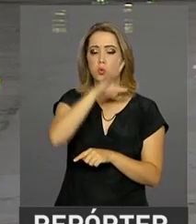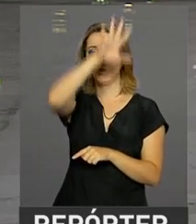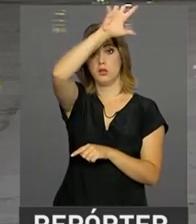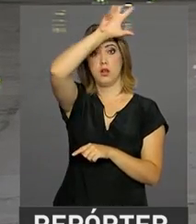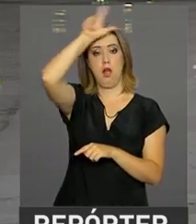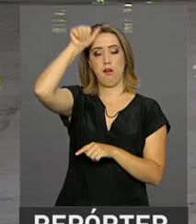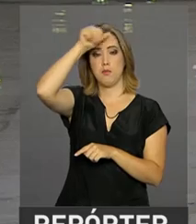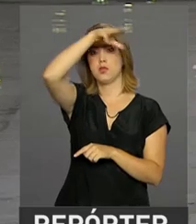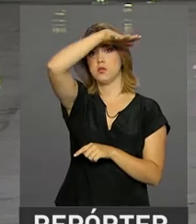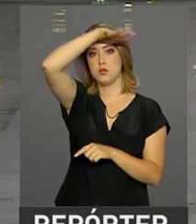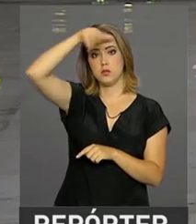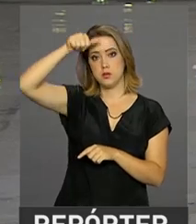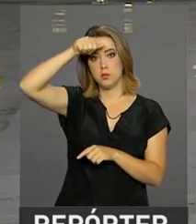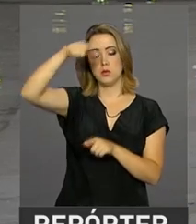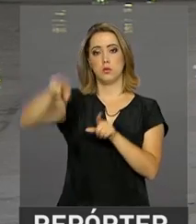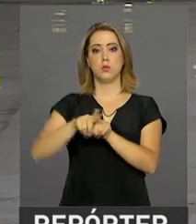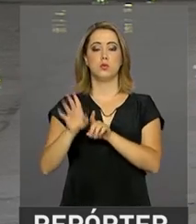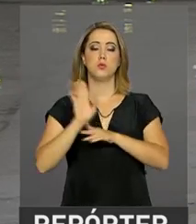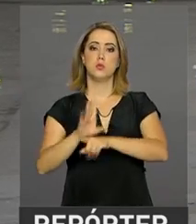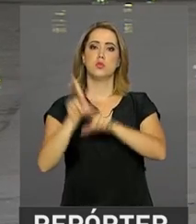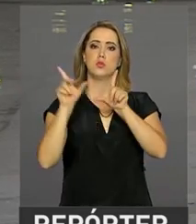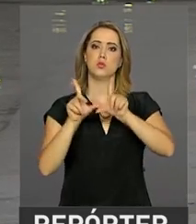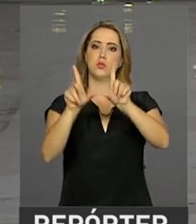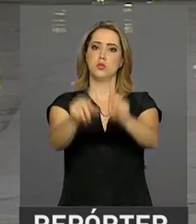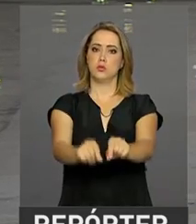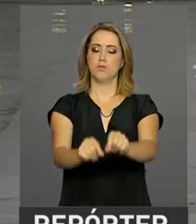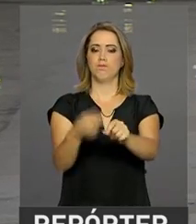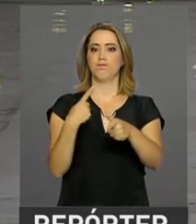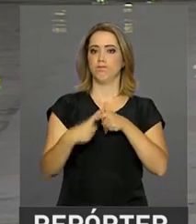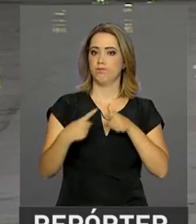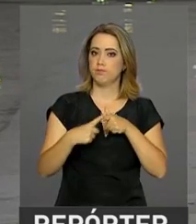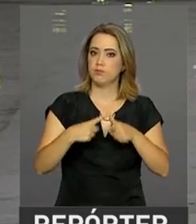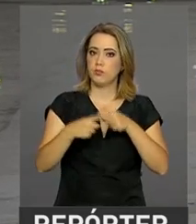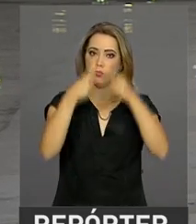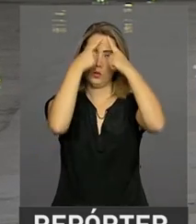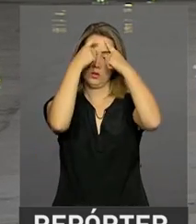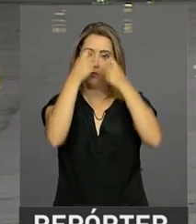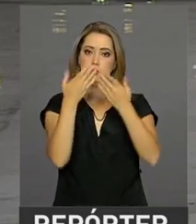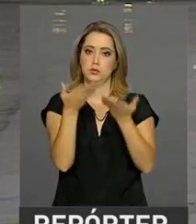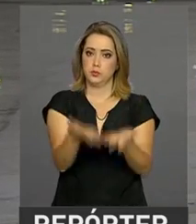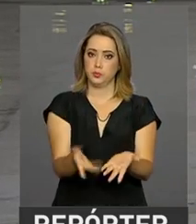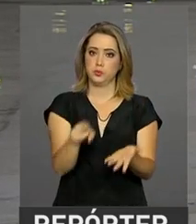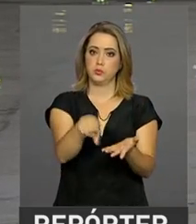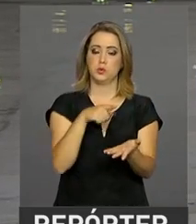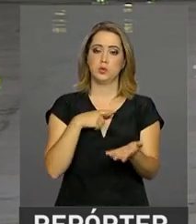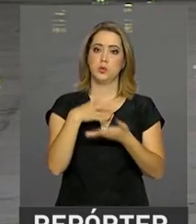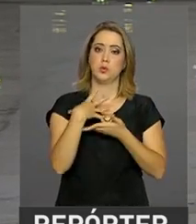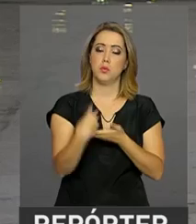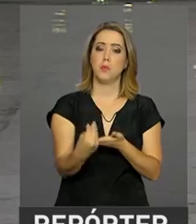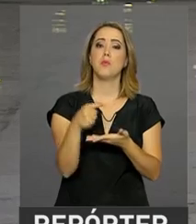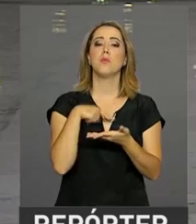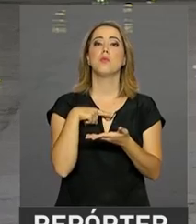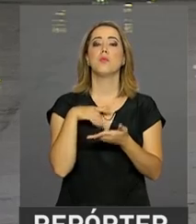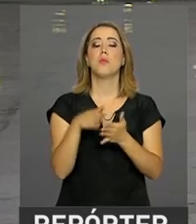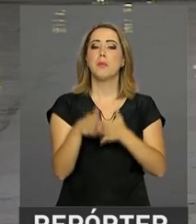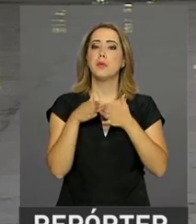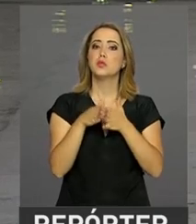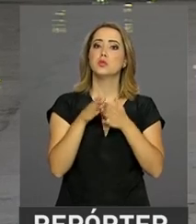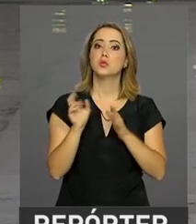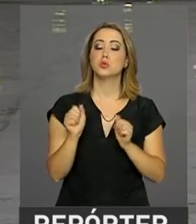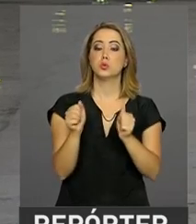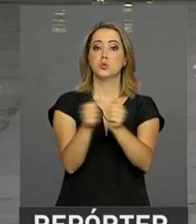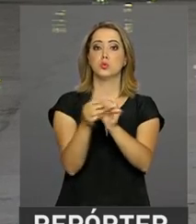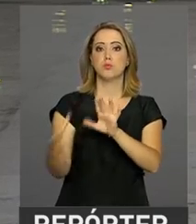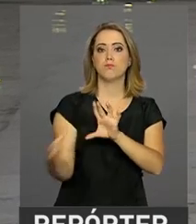nas penitenciárias e reduzir a criminalidade nessas regiões o Governo do Amazonas solicitou a ajuda da força integrada de